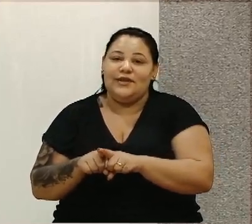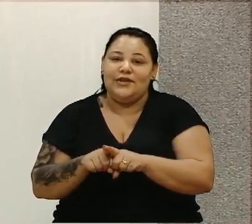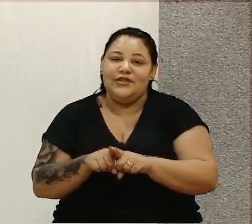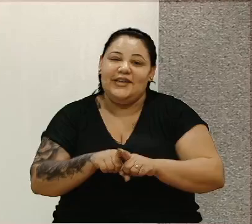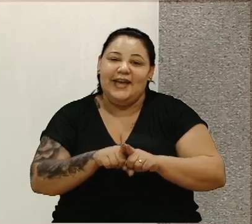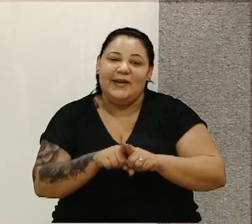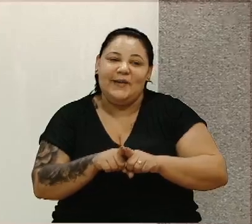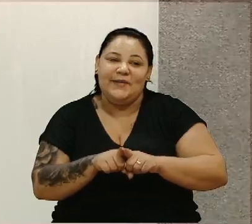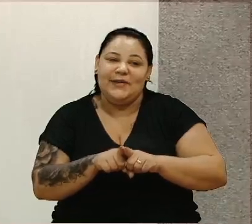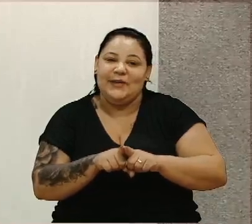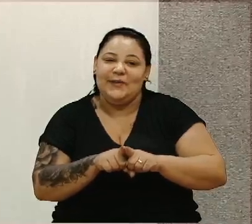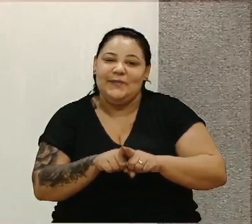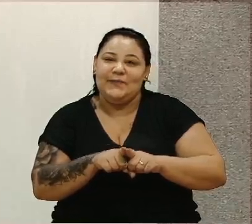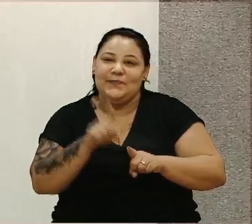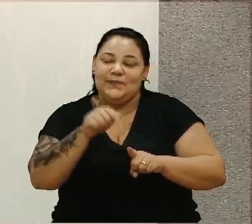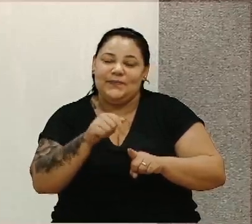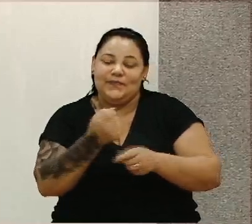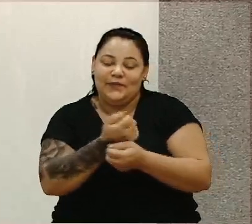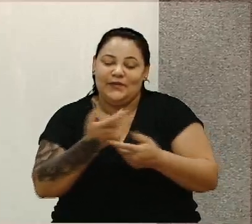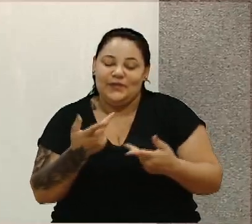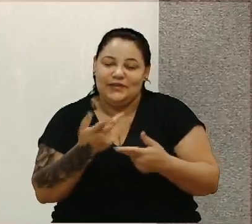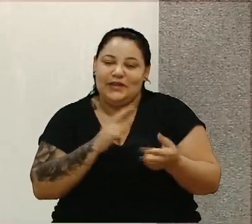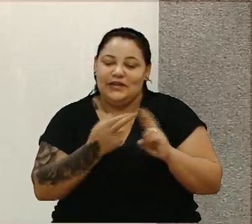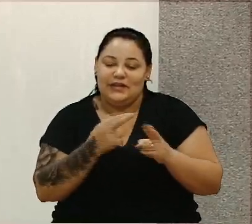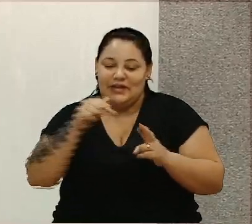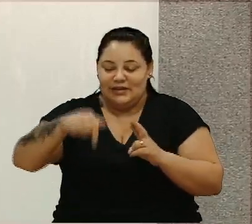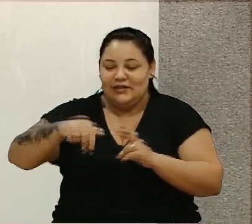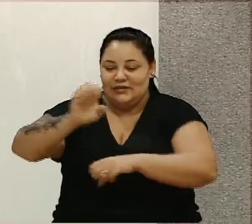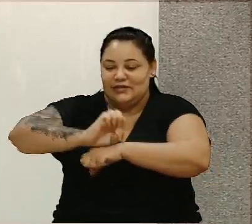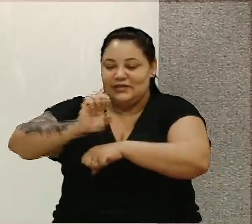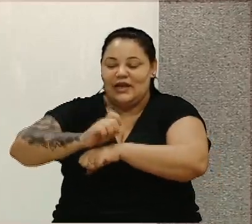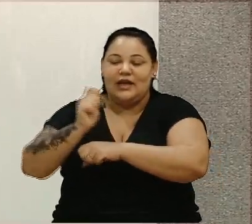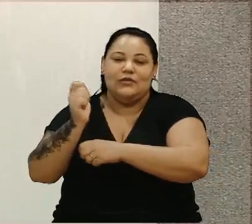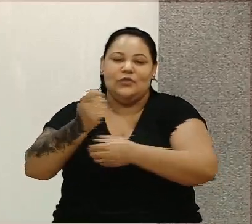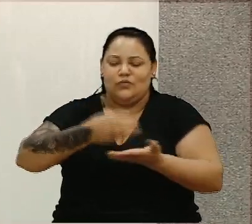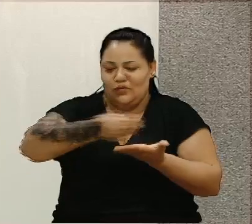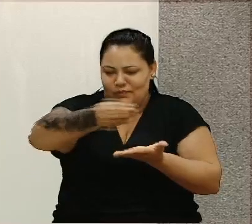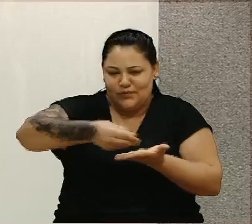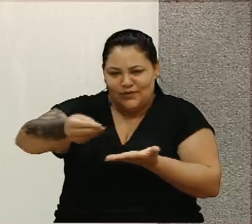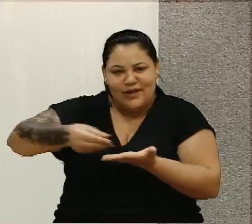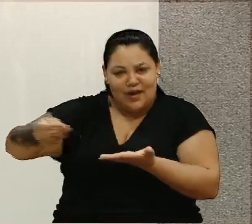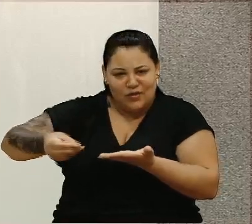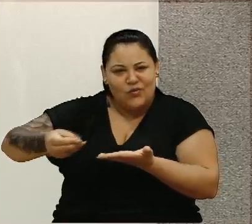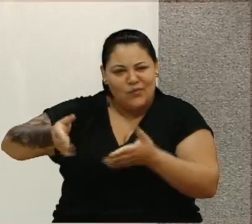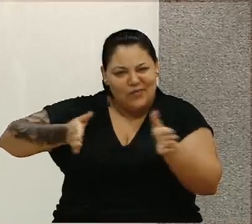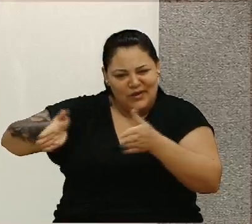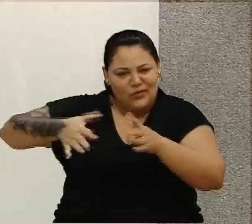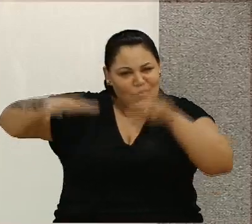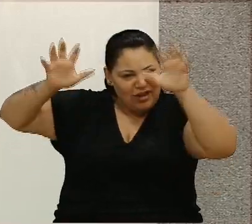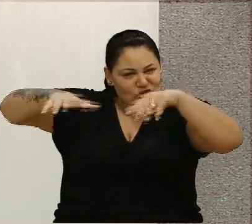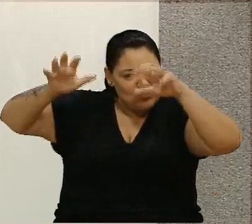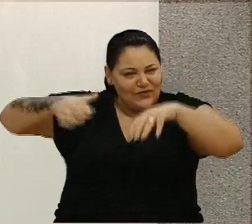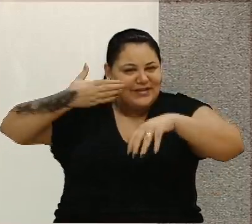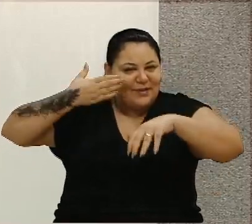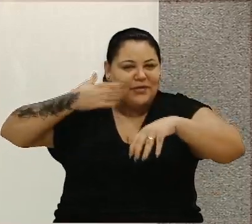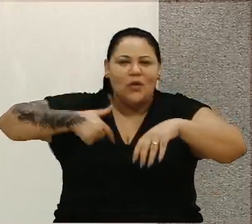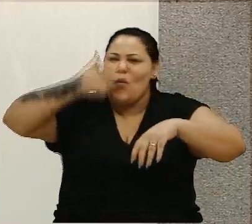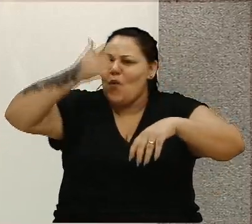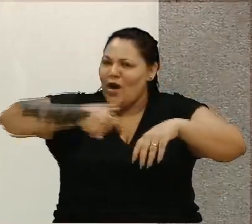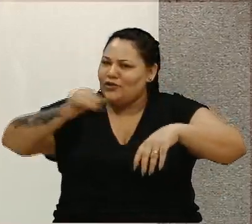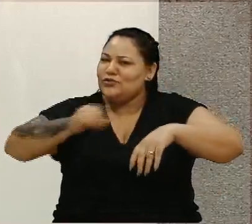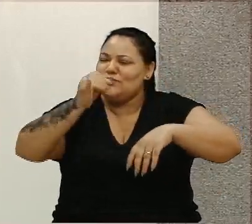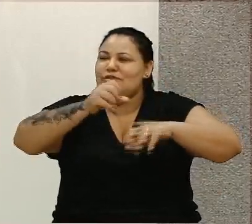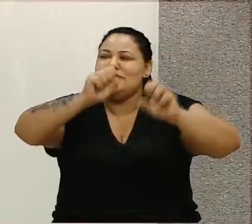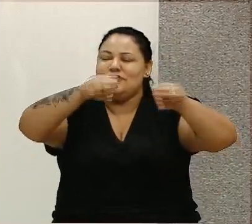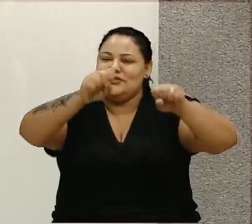aos esforços com relação às enchentes no estado do Rio Grande do Sul, as entregas de donativos, auxiliando as pessoas. Então, eu acho muito pertinente, né, fui